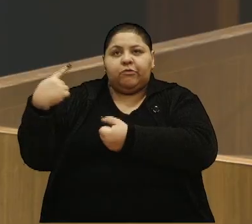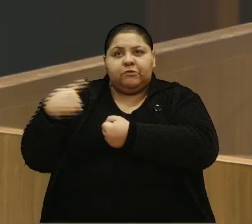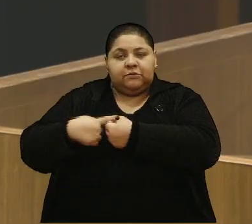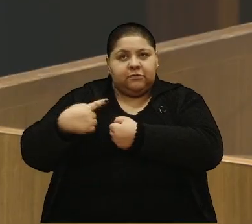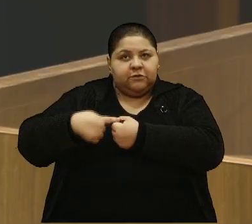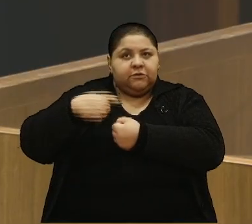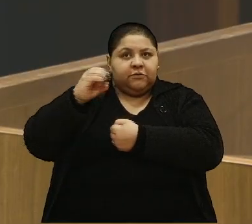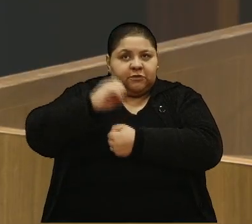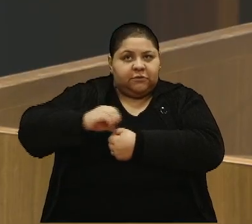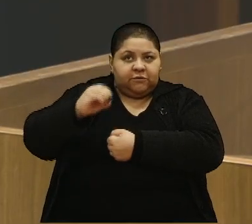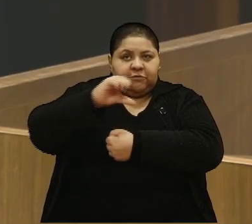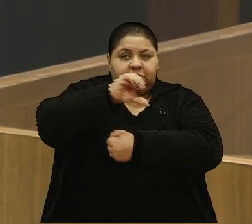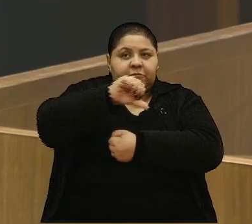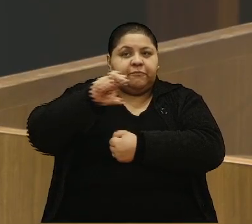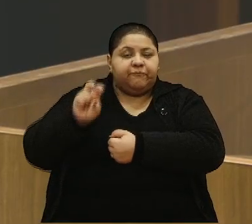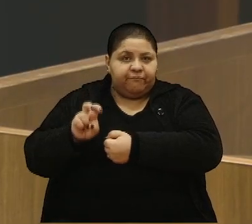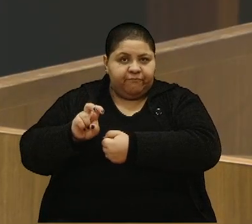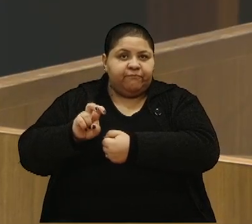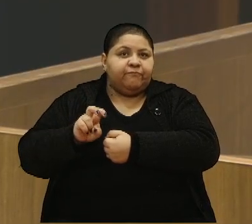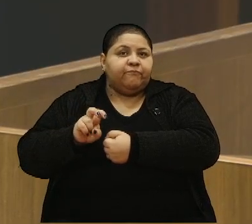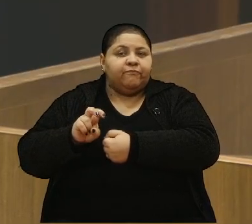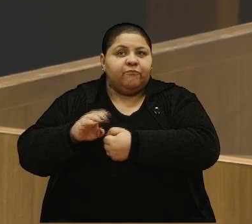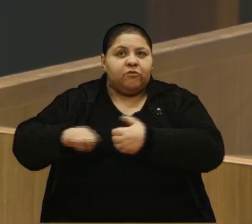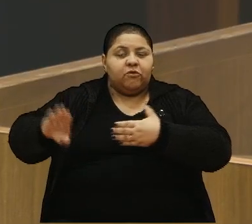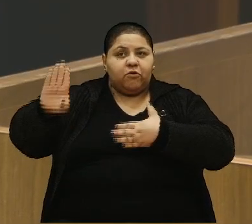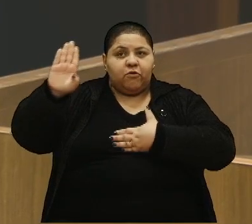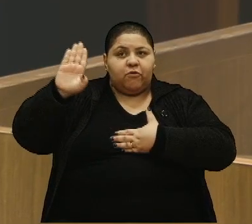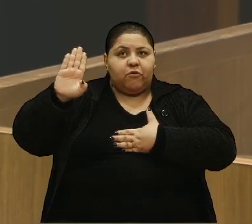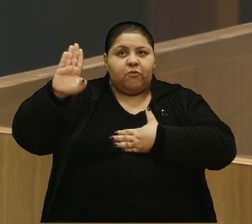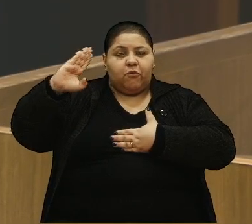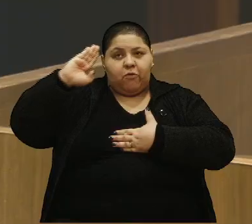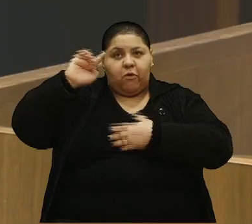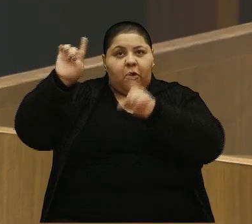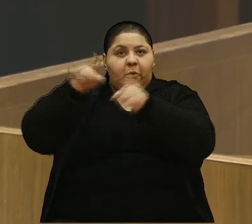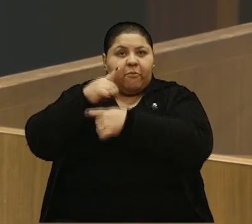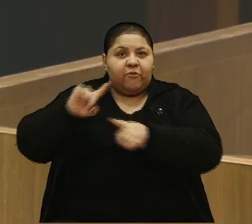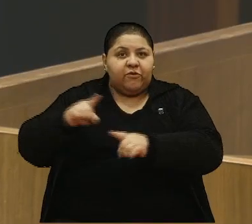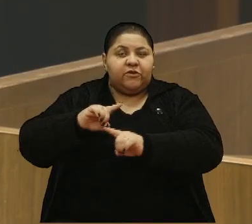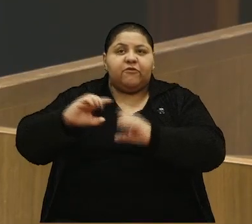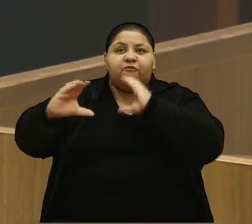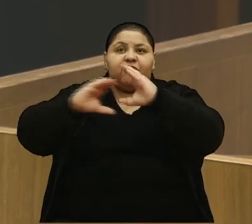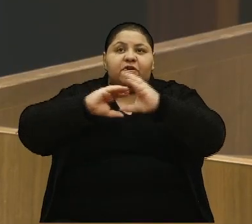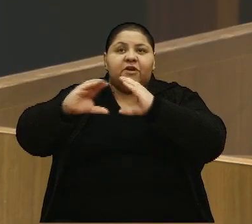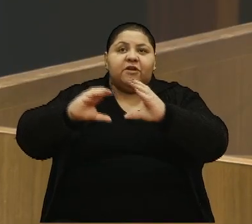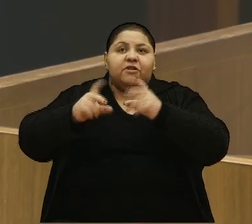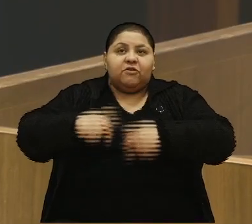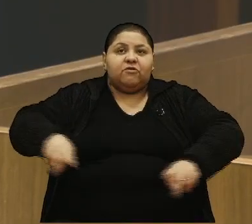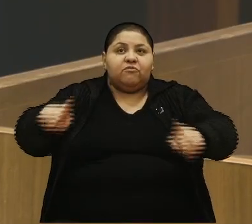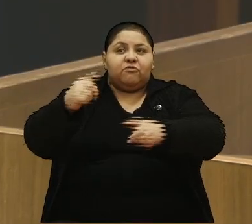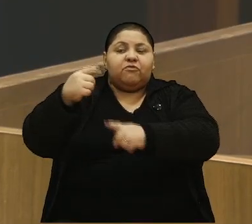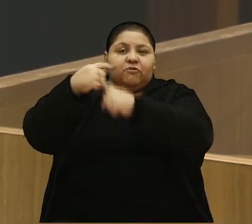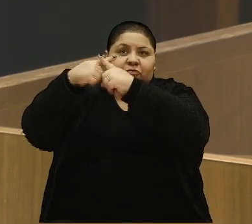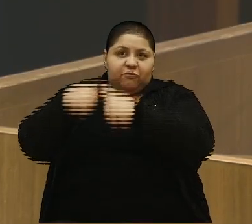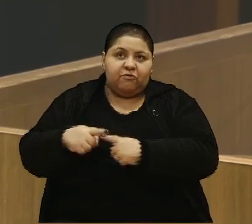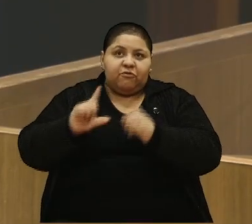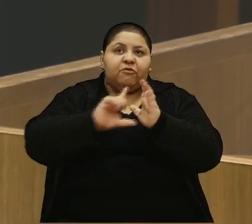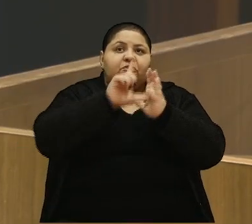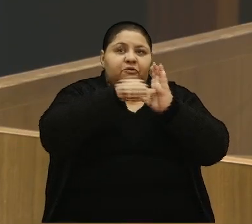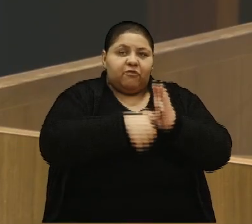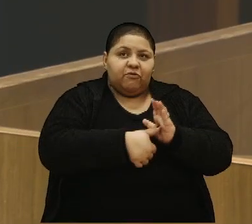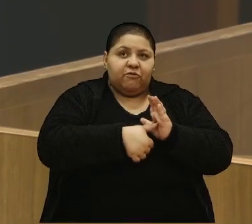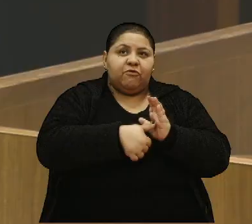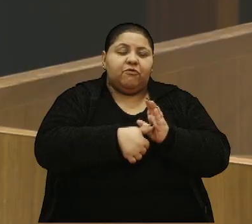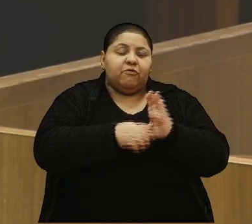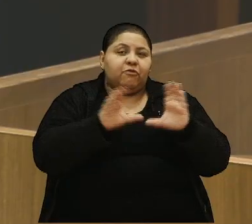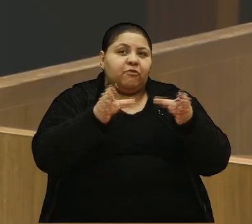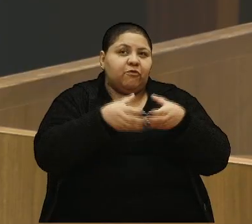em outubro de 95, o hino escoteiro foi cantado em público pela primeira vez. Um segundo evento com o grupo